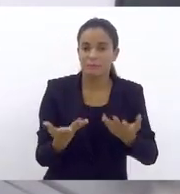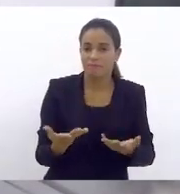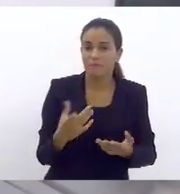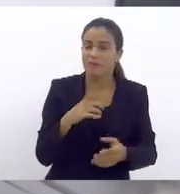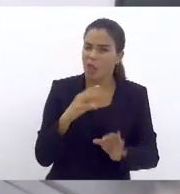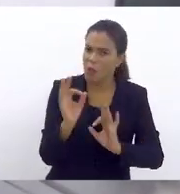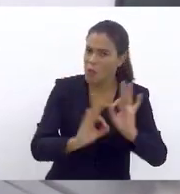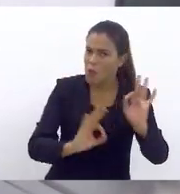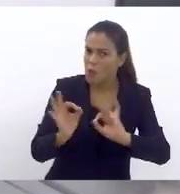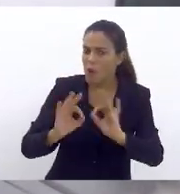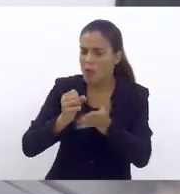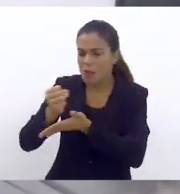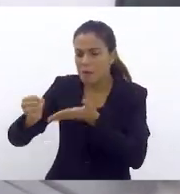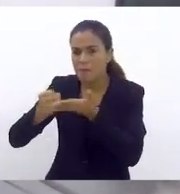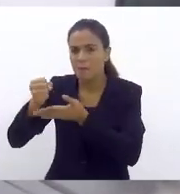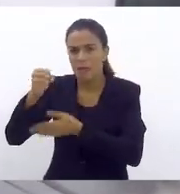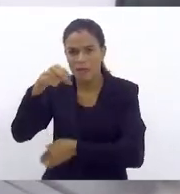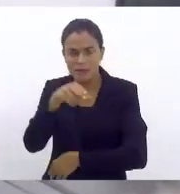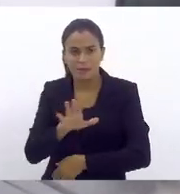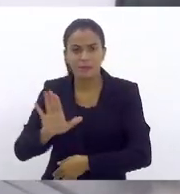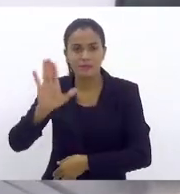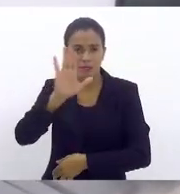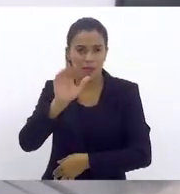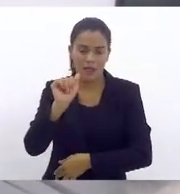organizada em base Nacional Anvisa